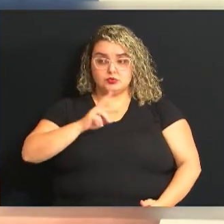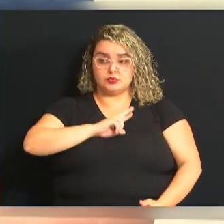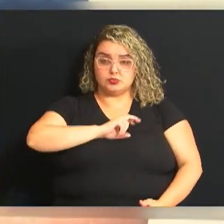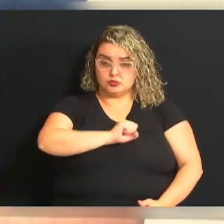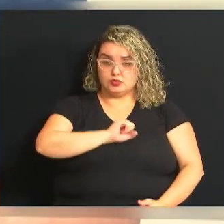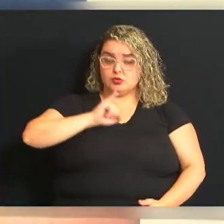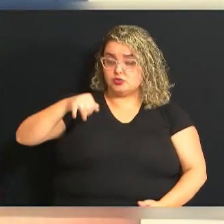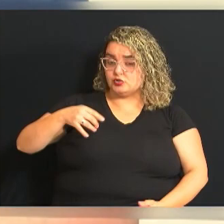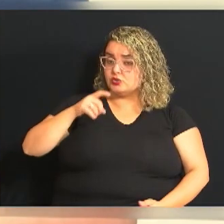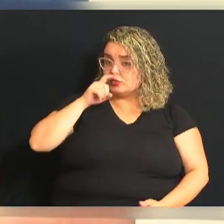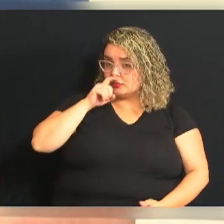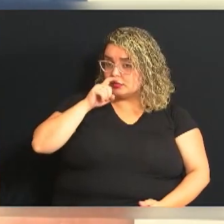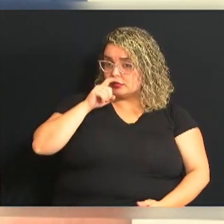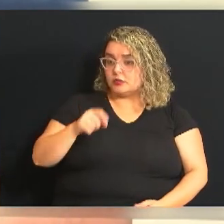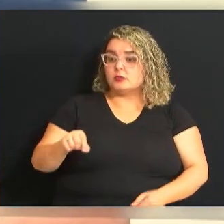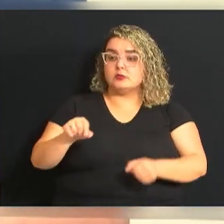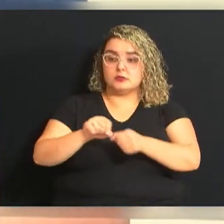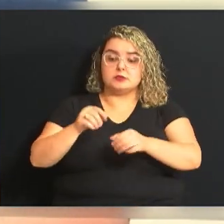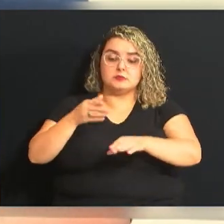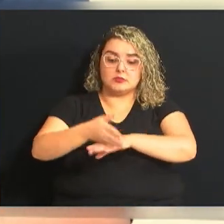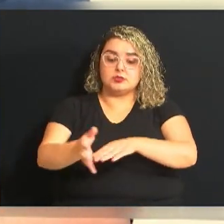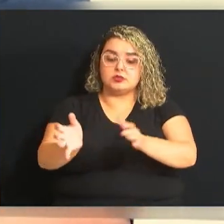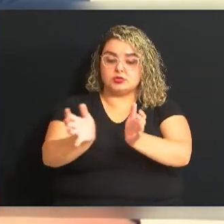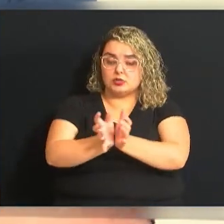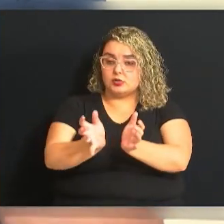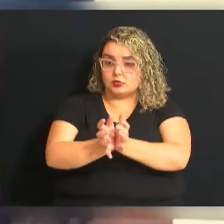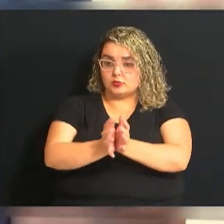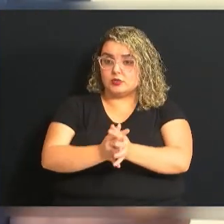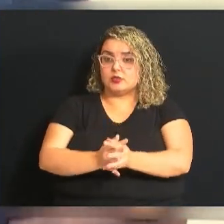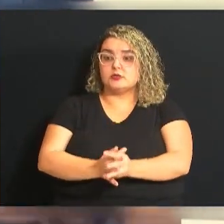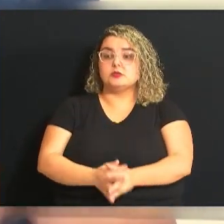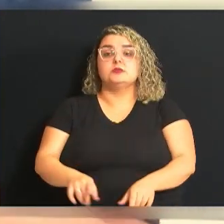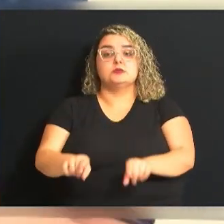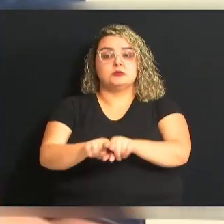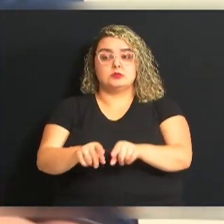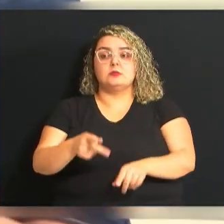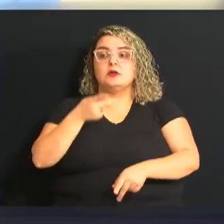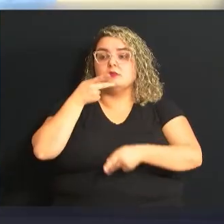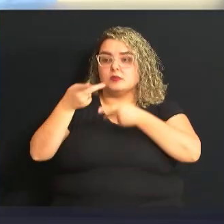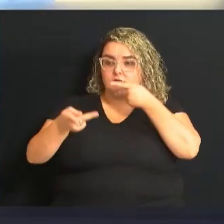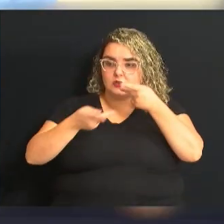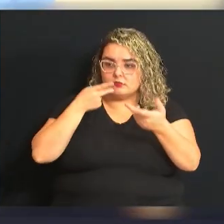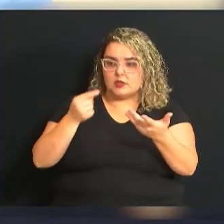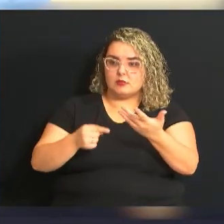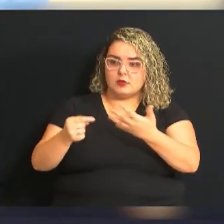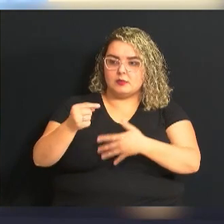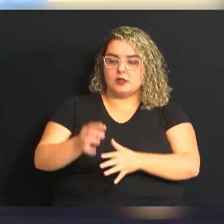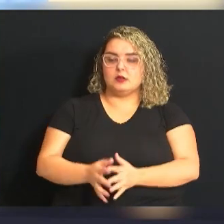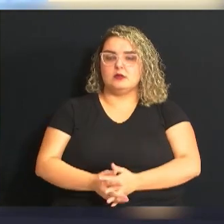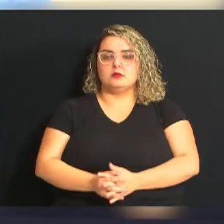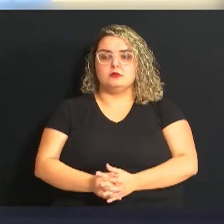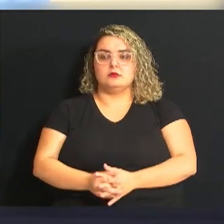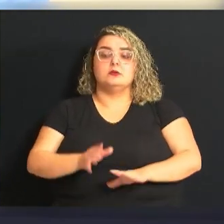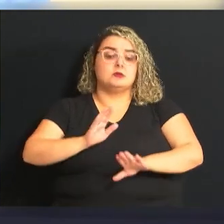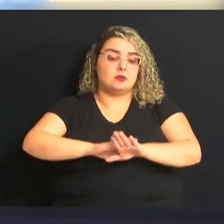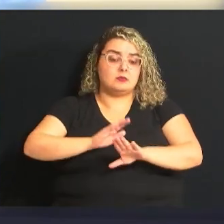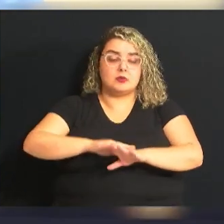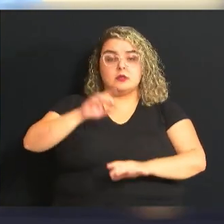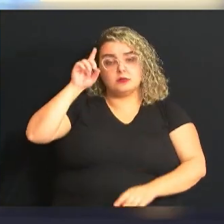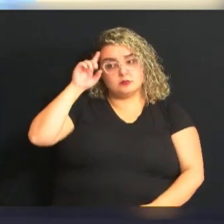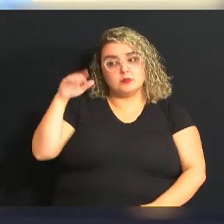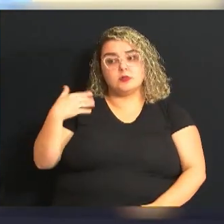não tem um mapa de valores definido, nós não temos um fator de planejamento definido, então estamos